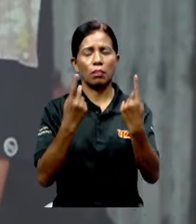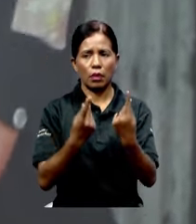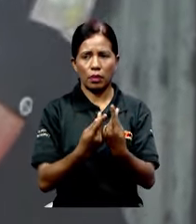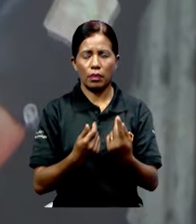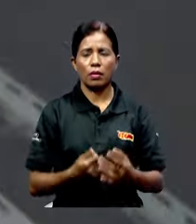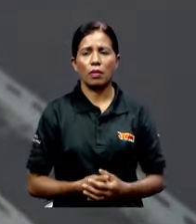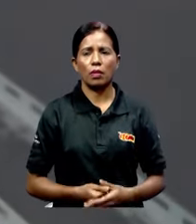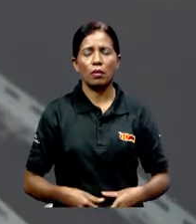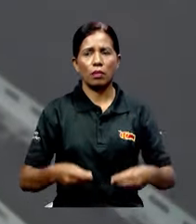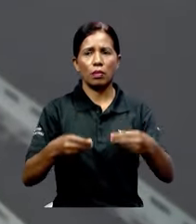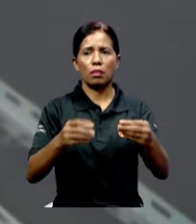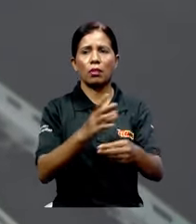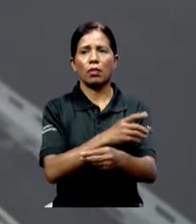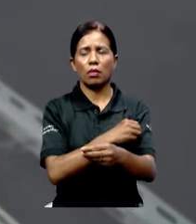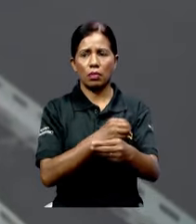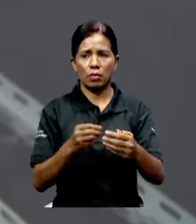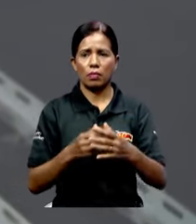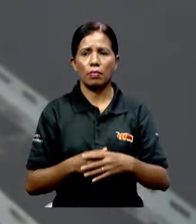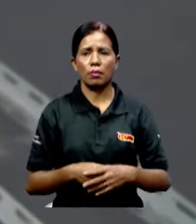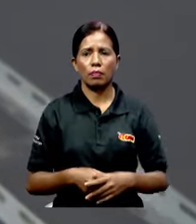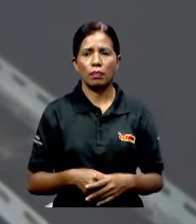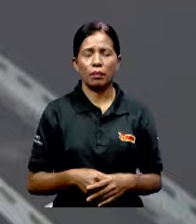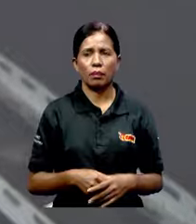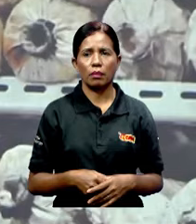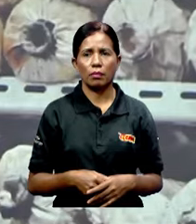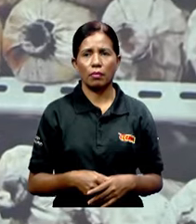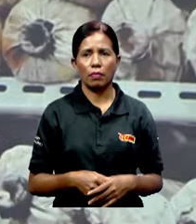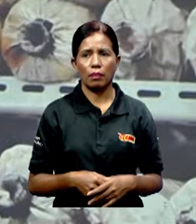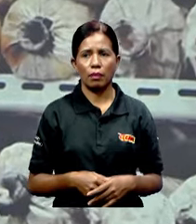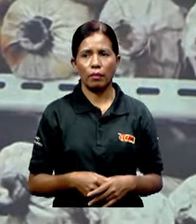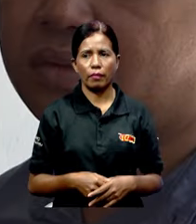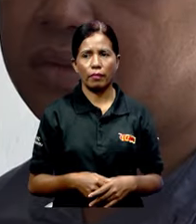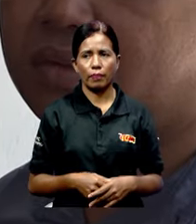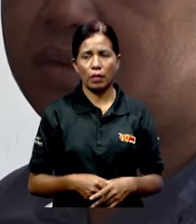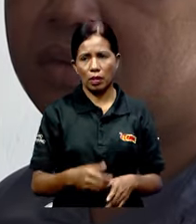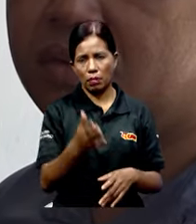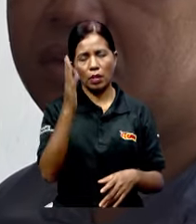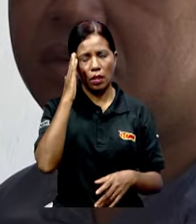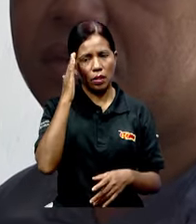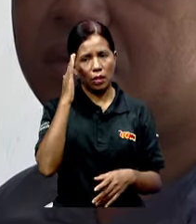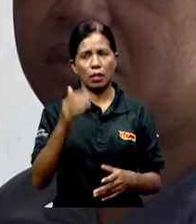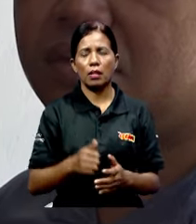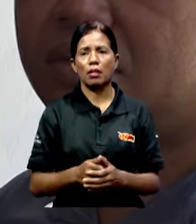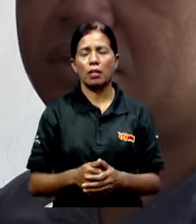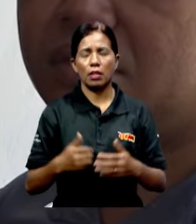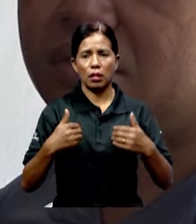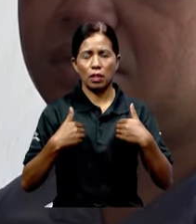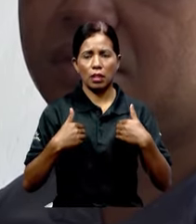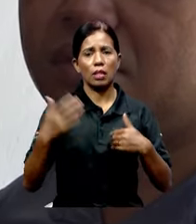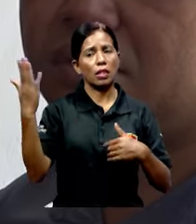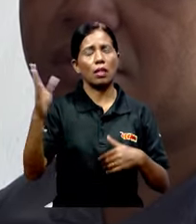pois vamos usi agricultura ho indústria balon e senhor sira tene ita so ia ba kau dek makita